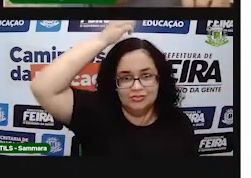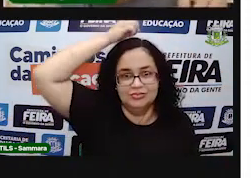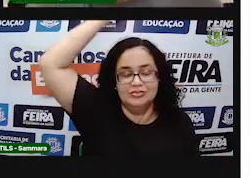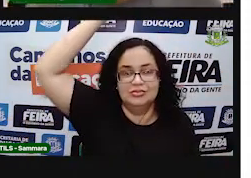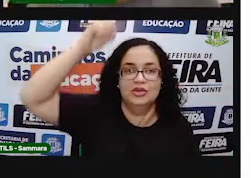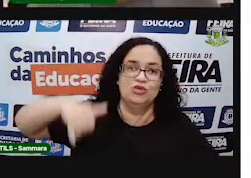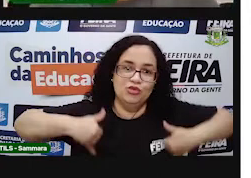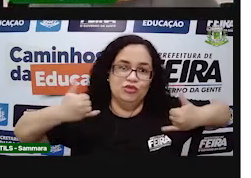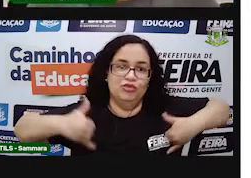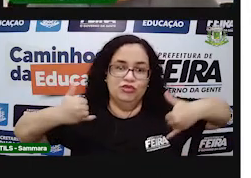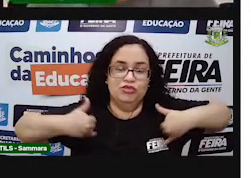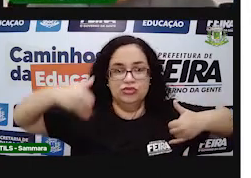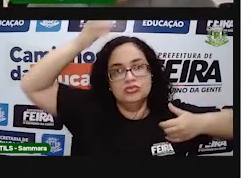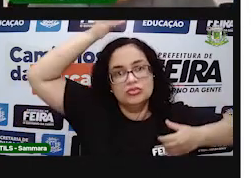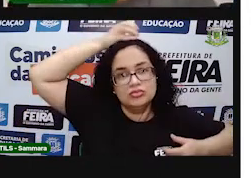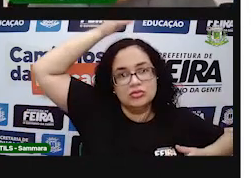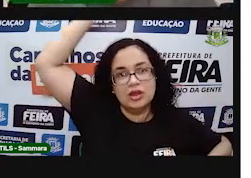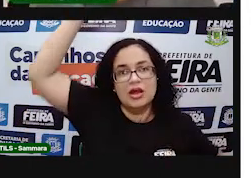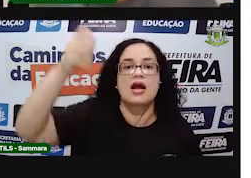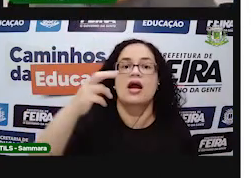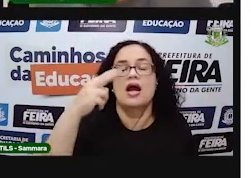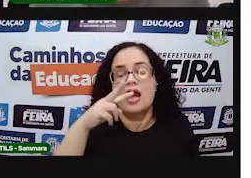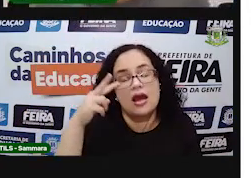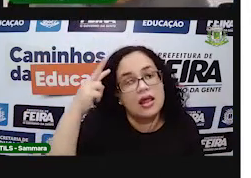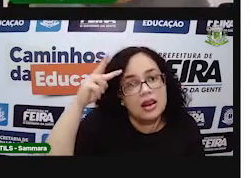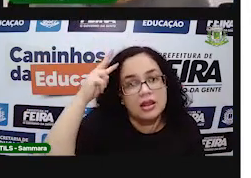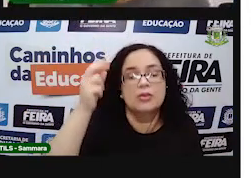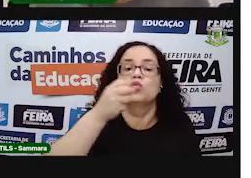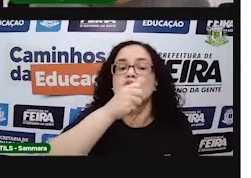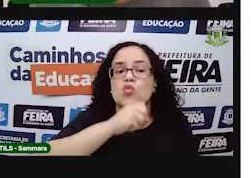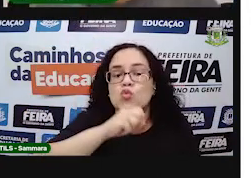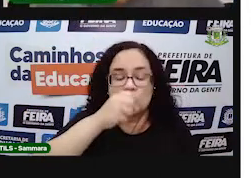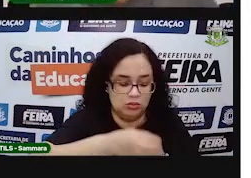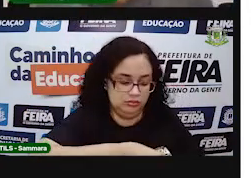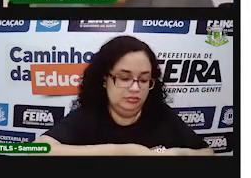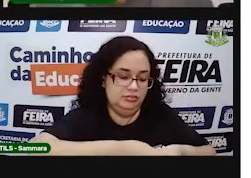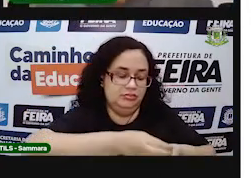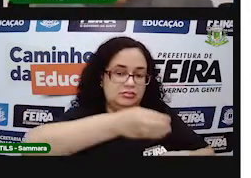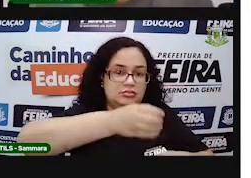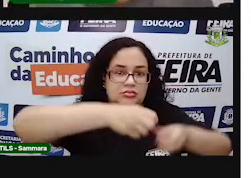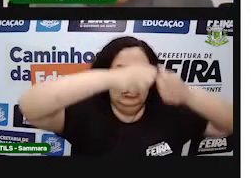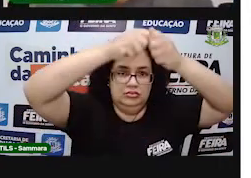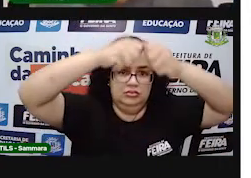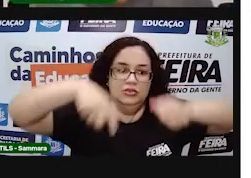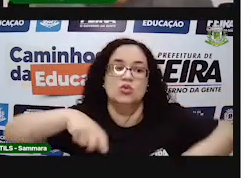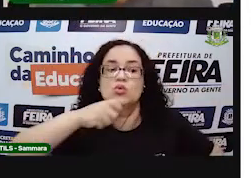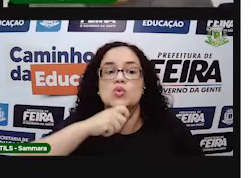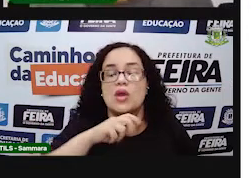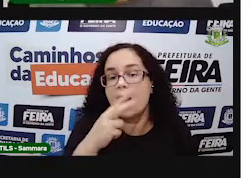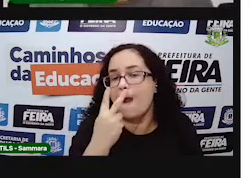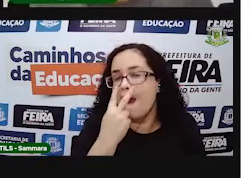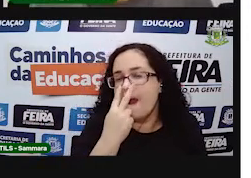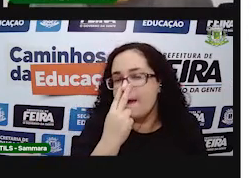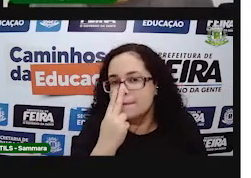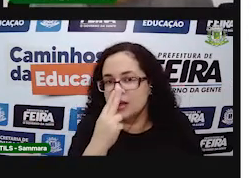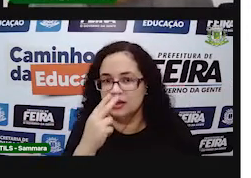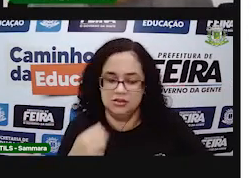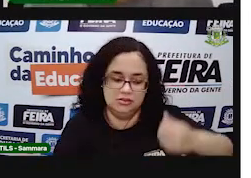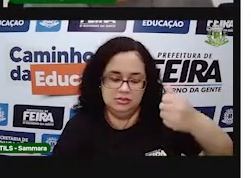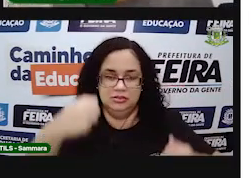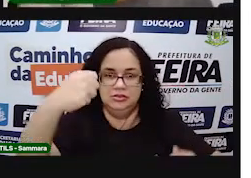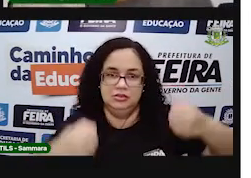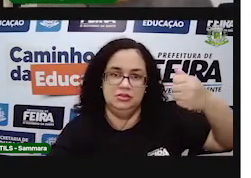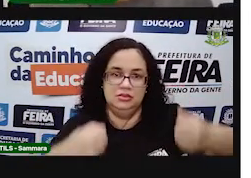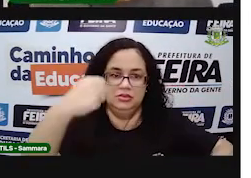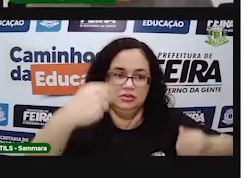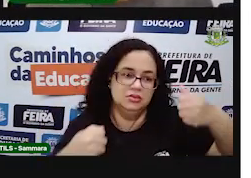chapeuzinho de aniversário, a gente pode lembrar da casquinha de sorvete e a gente pode lembrar daquele cone de trânsito,